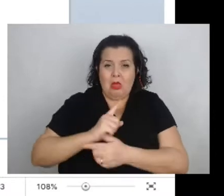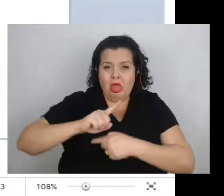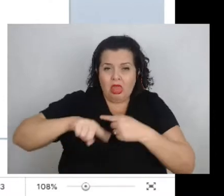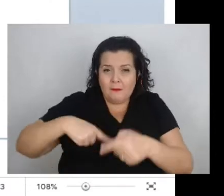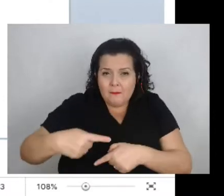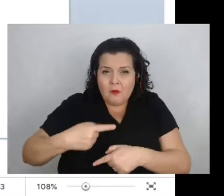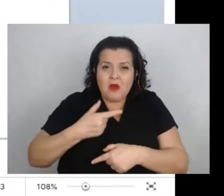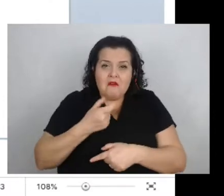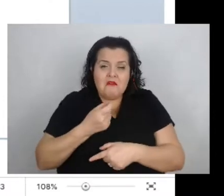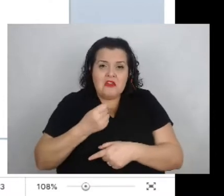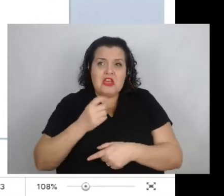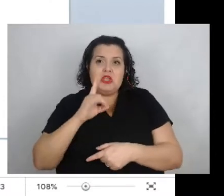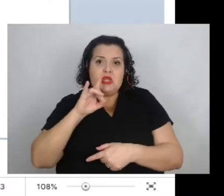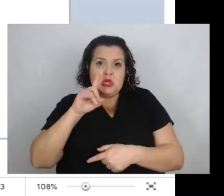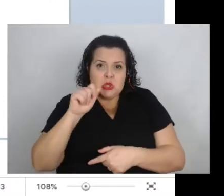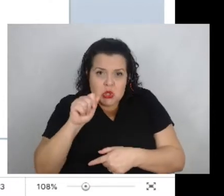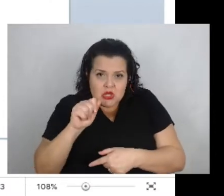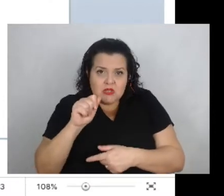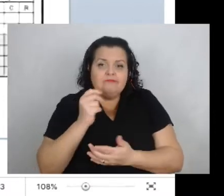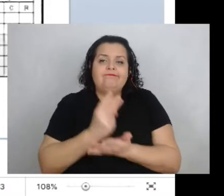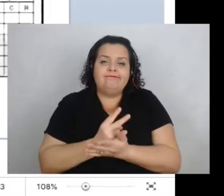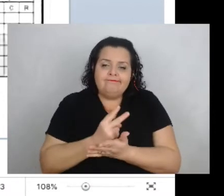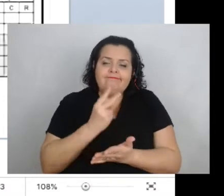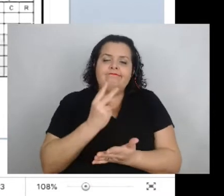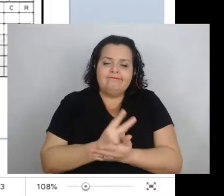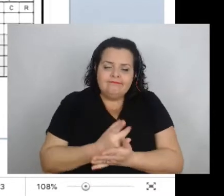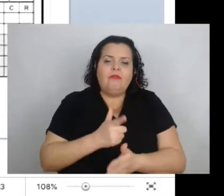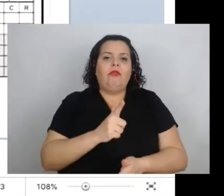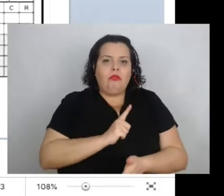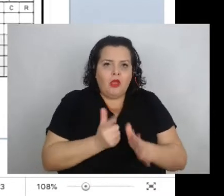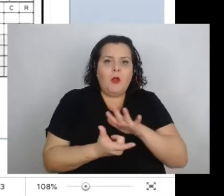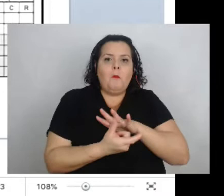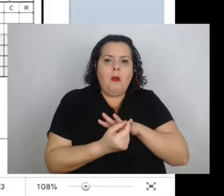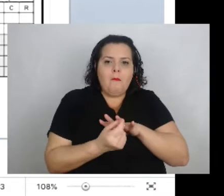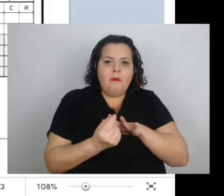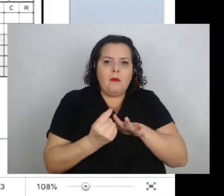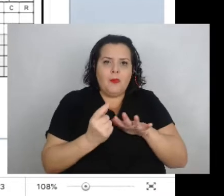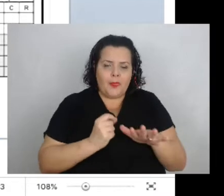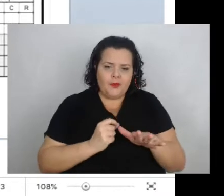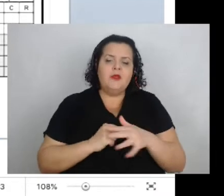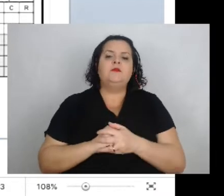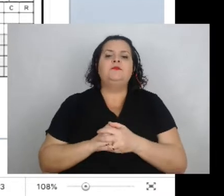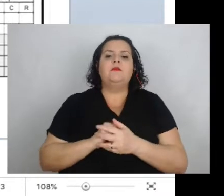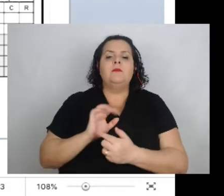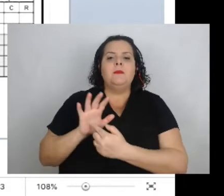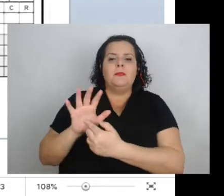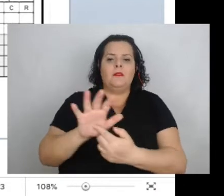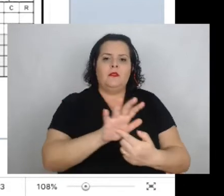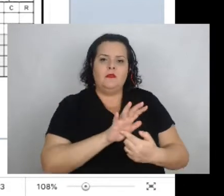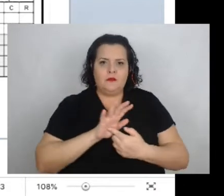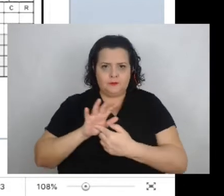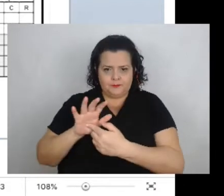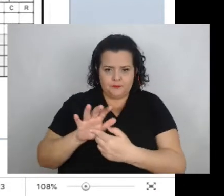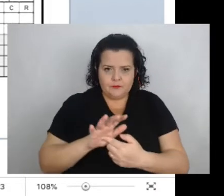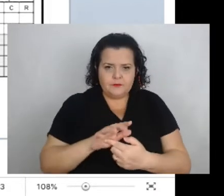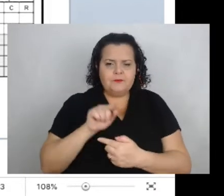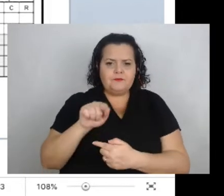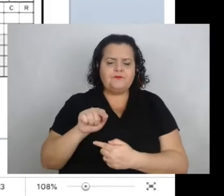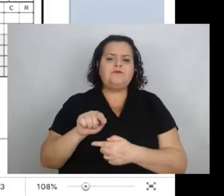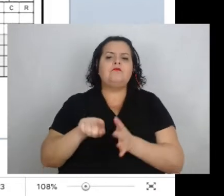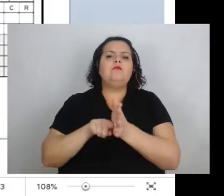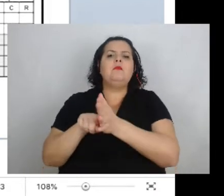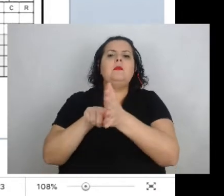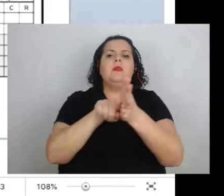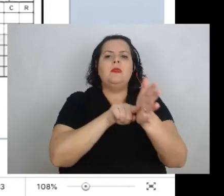para finalizar essa parte de técnicas moleculares, mostrar para vocês, esse é um estudo que foi